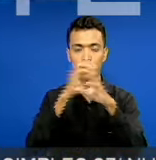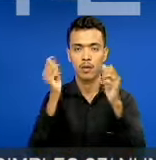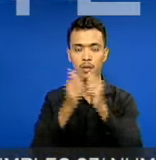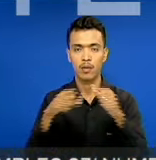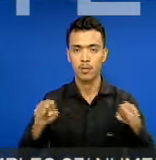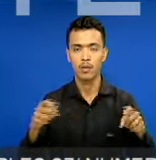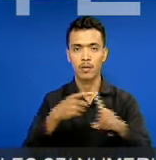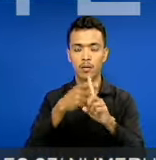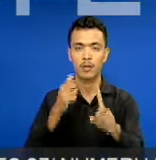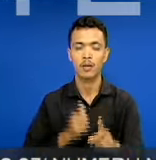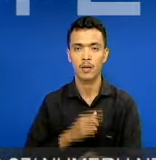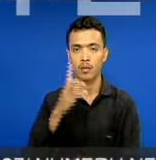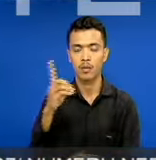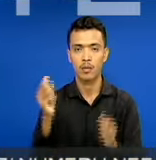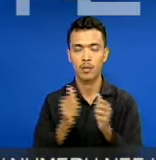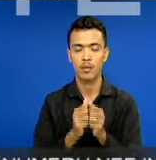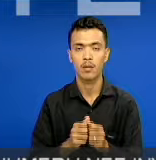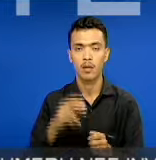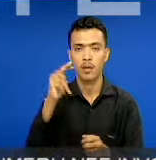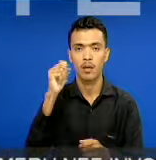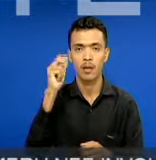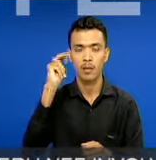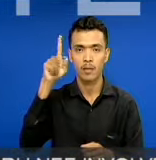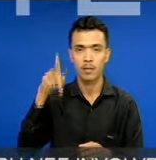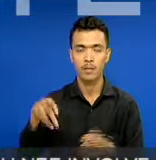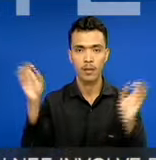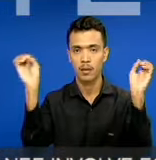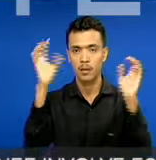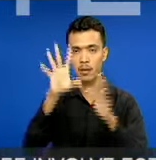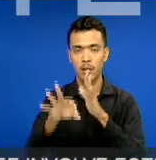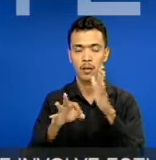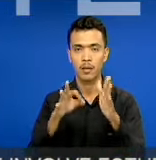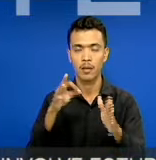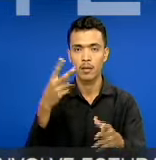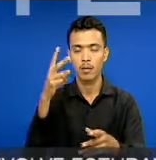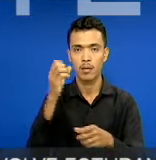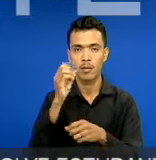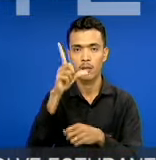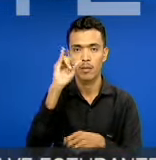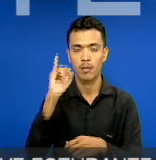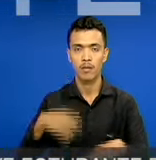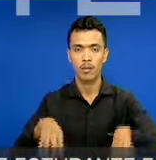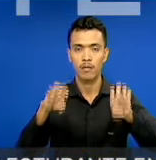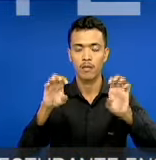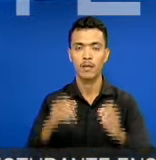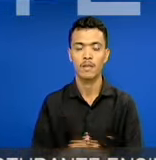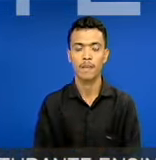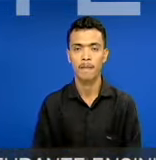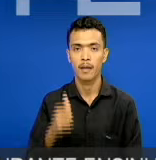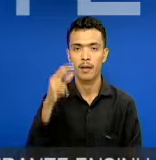área audien to'o akadiruhun. ANP lahetang loja hirakne fang óleo refere. Chefe inspetor